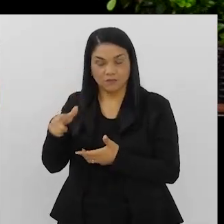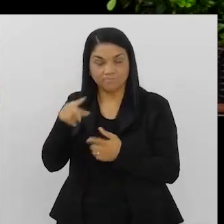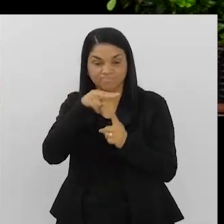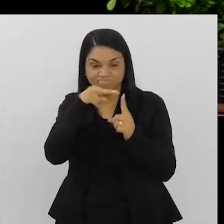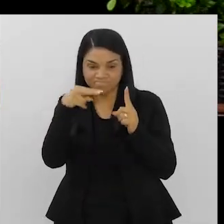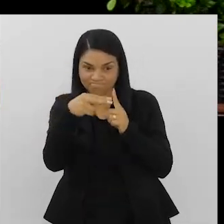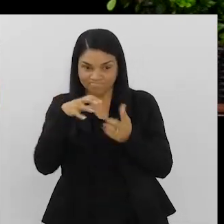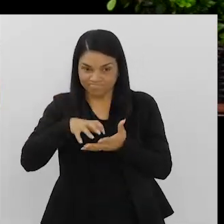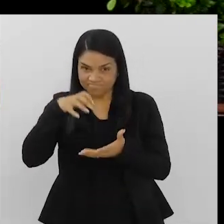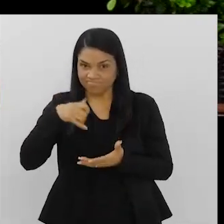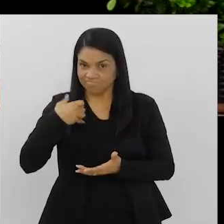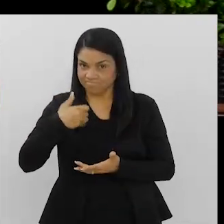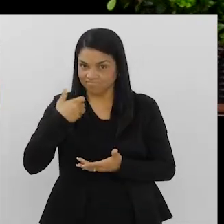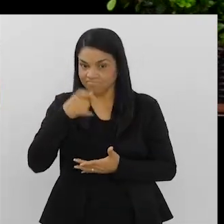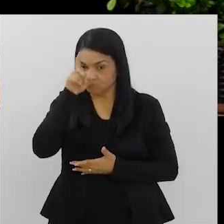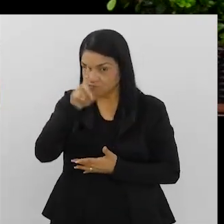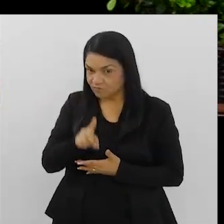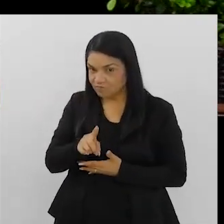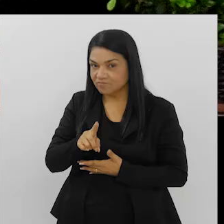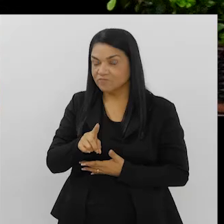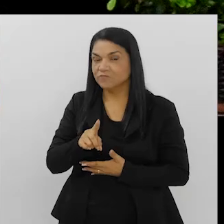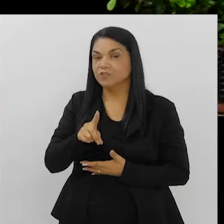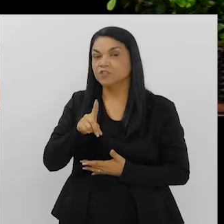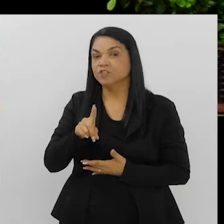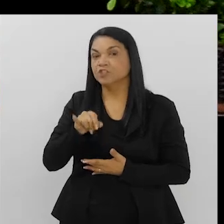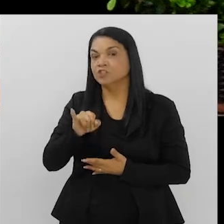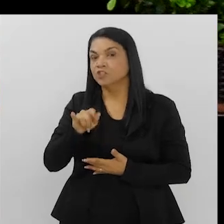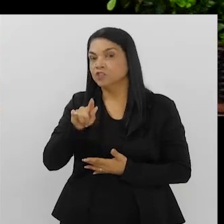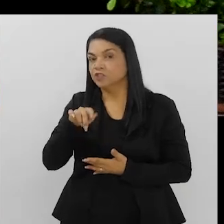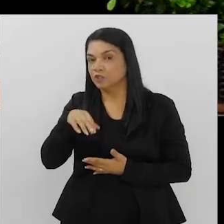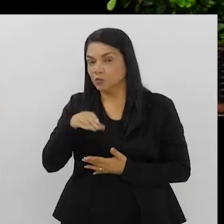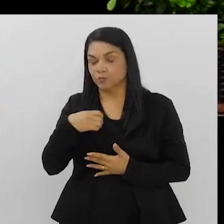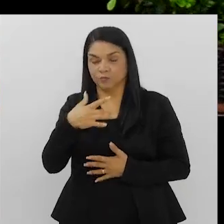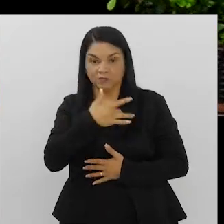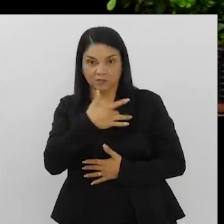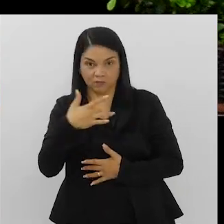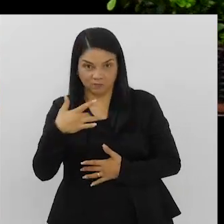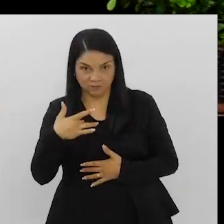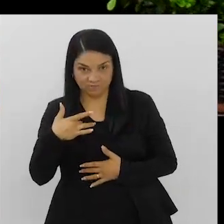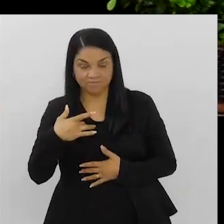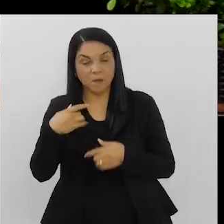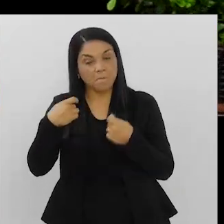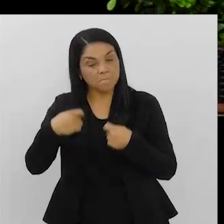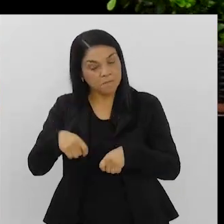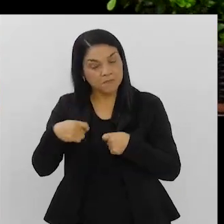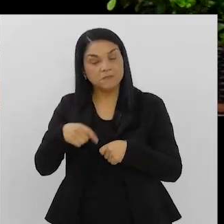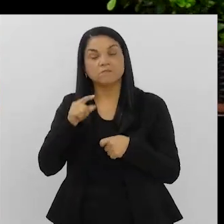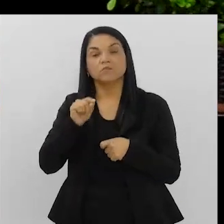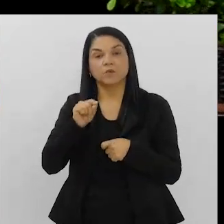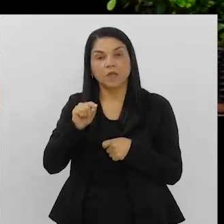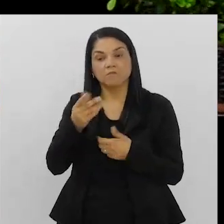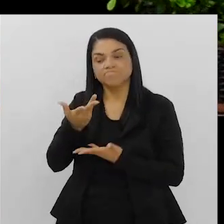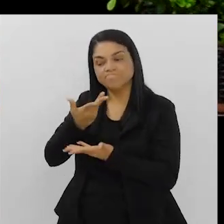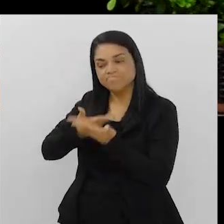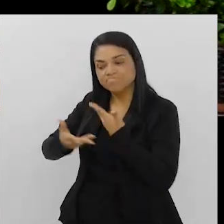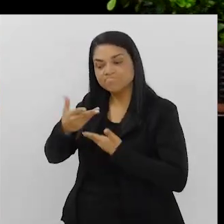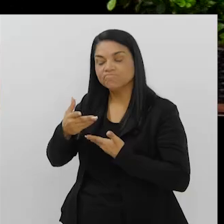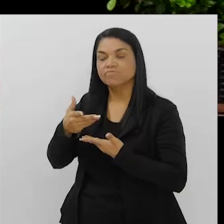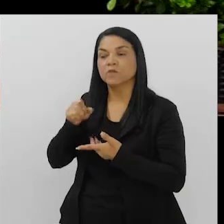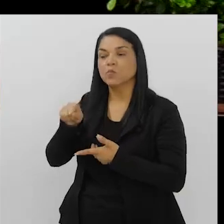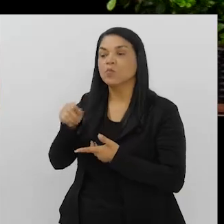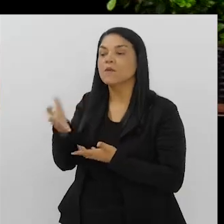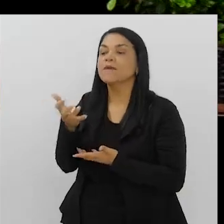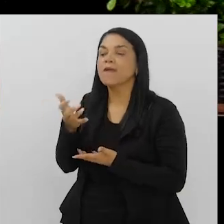do envelhecimento digno e, como a gente disse, saudável e ativo, também faz parte, né, do que